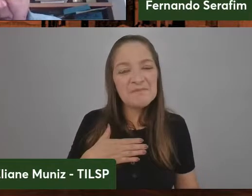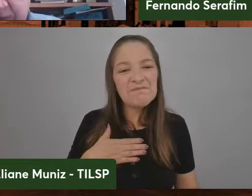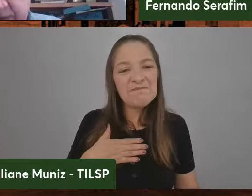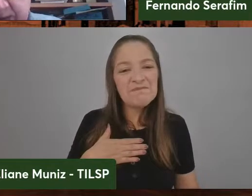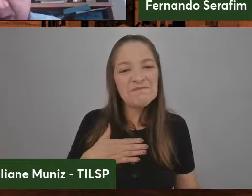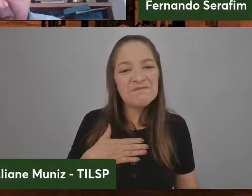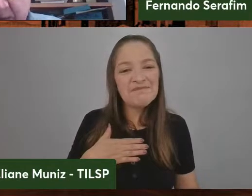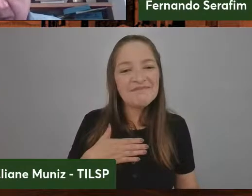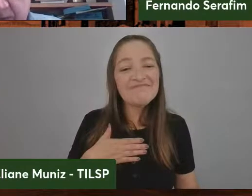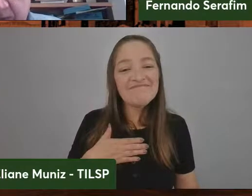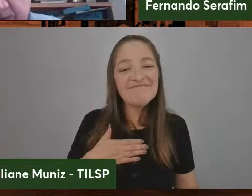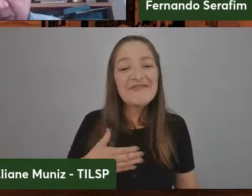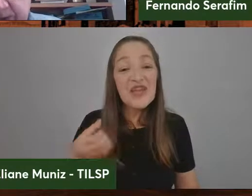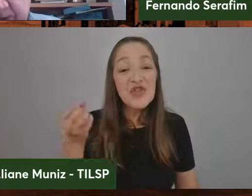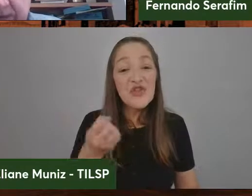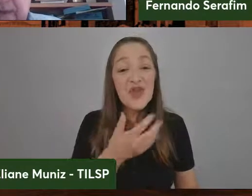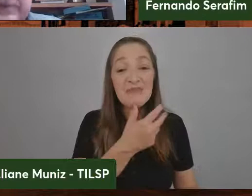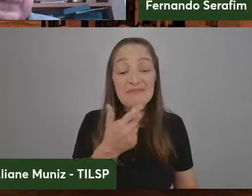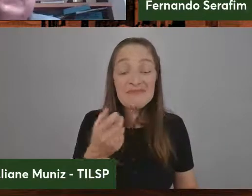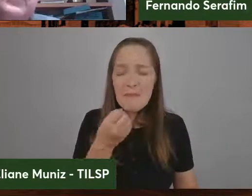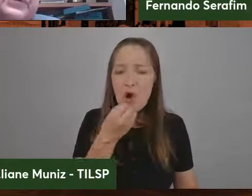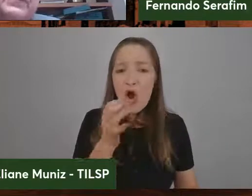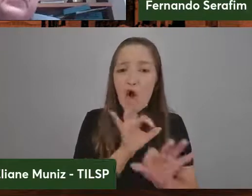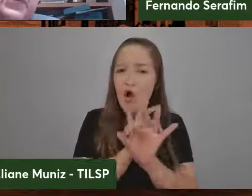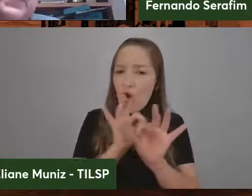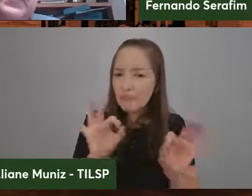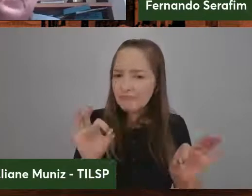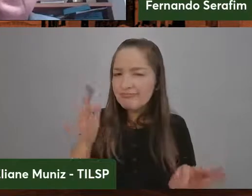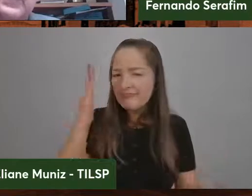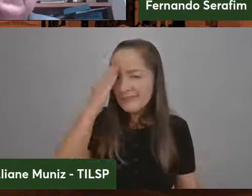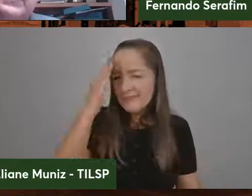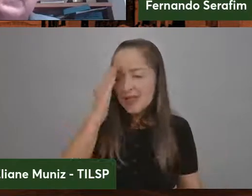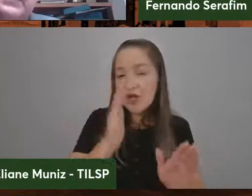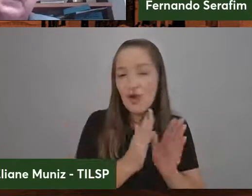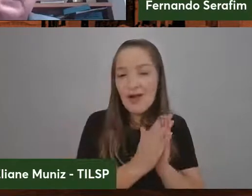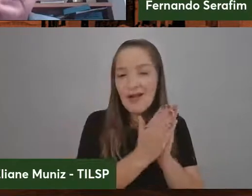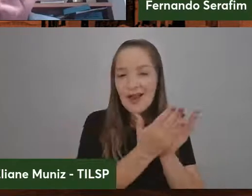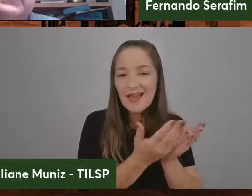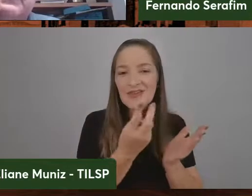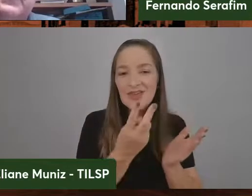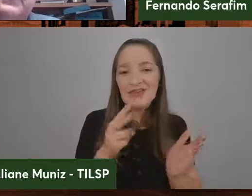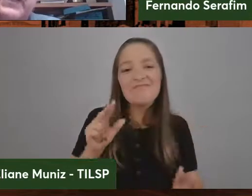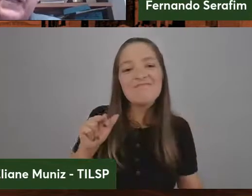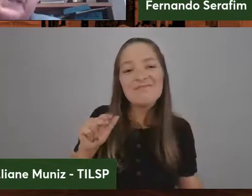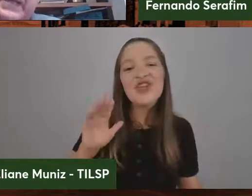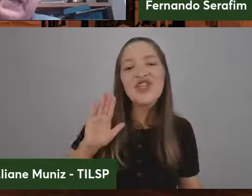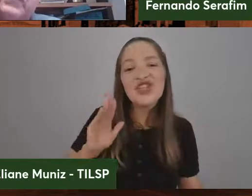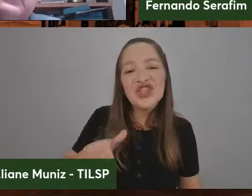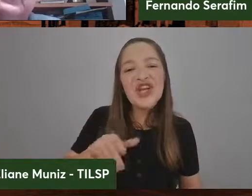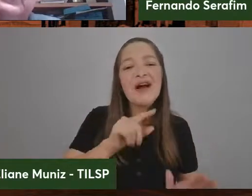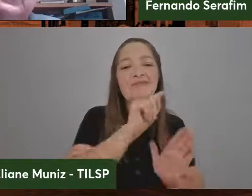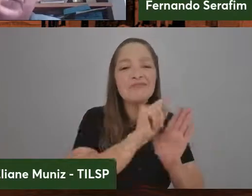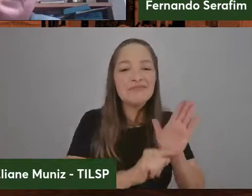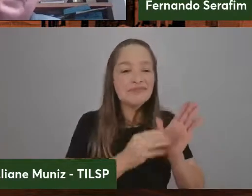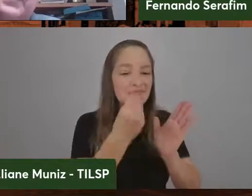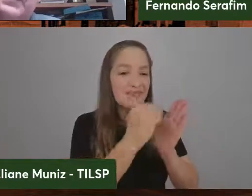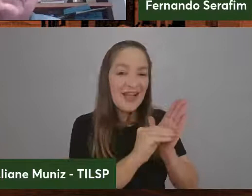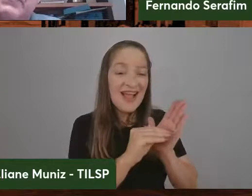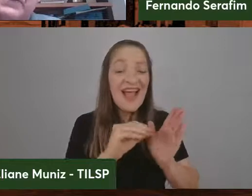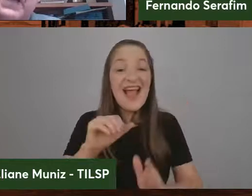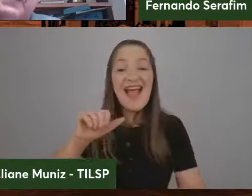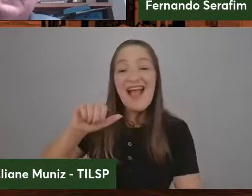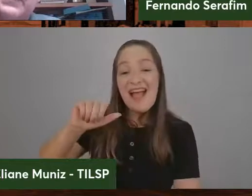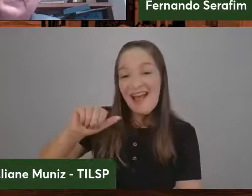foi uma boa notícia, uma ótima notícia. Eu sei que o Dois Irmãos já entrou na lista, por exemplo, o Alex Cagaúcho,